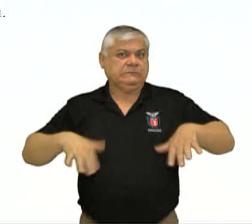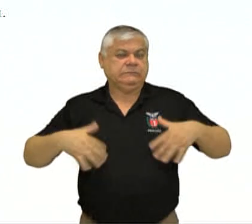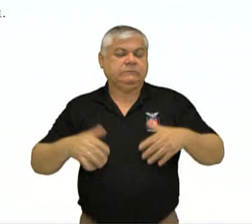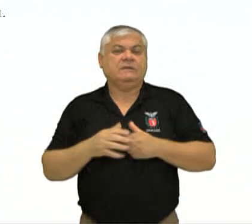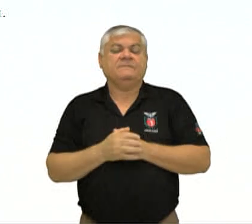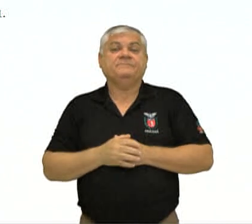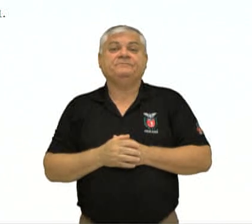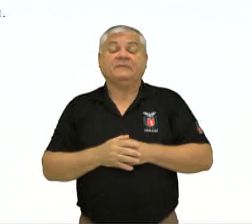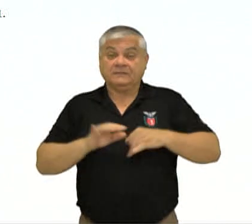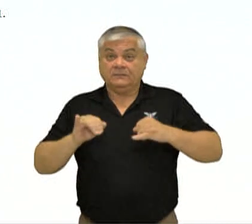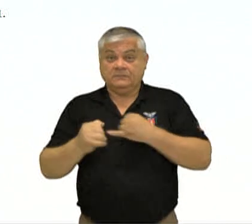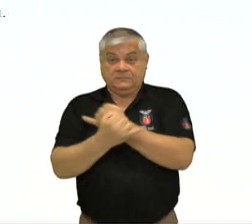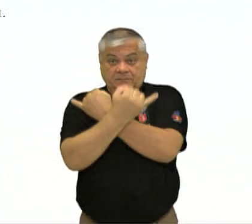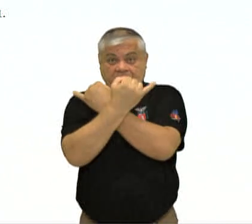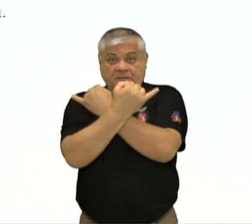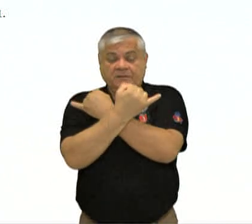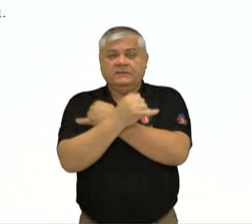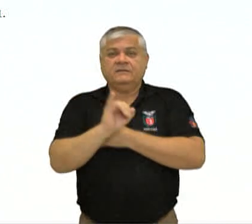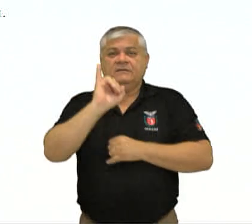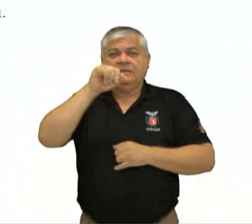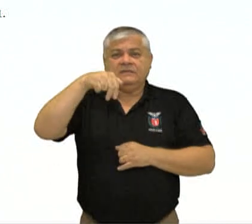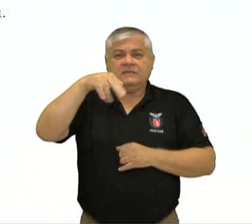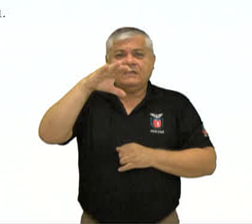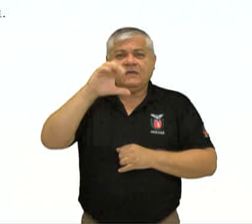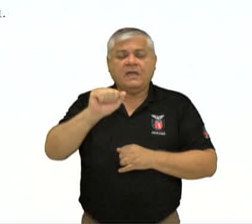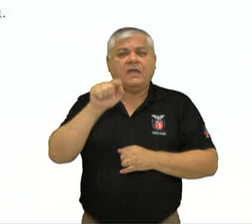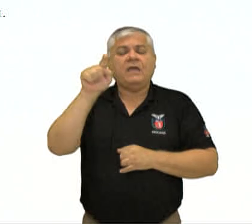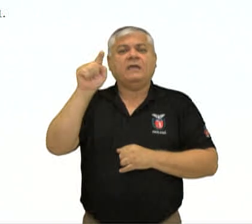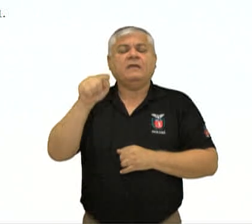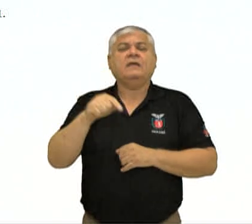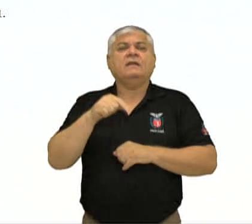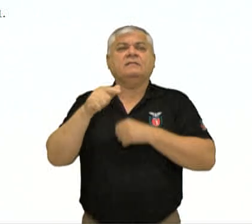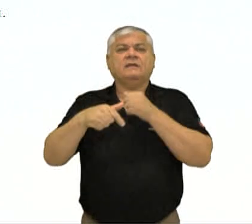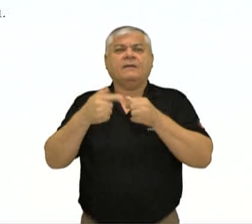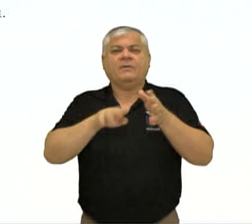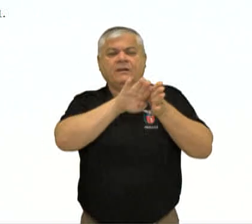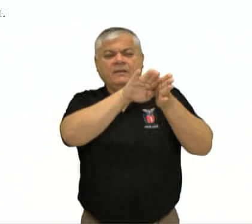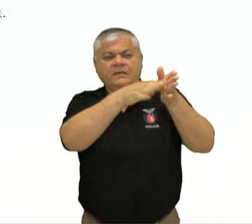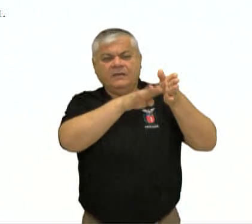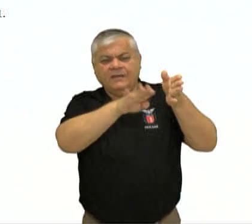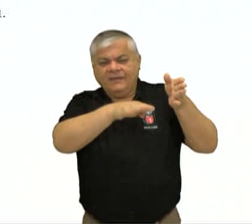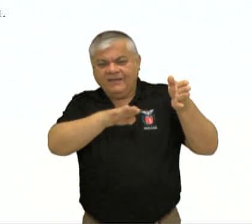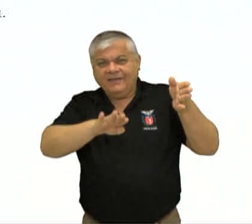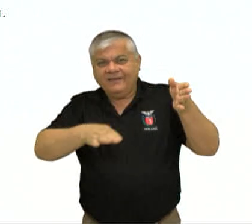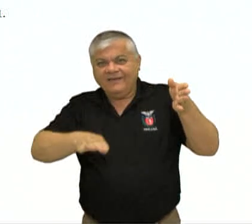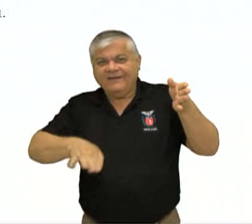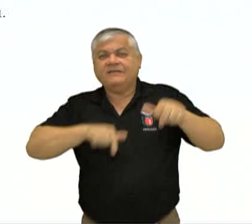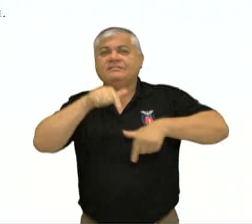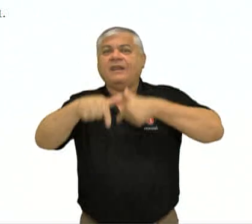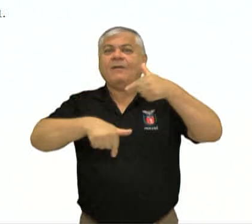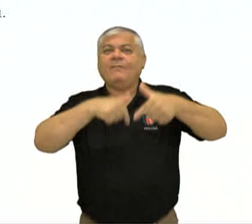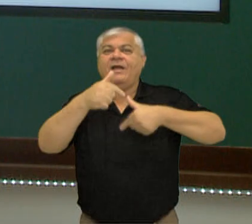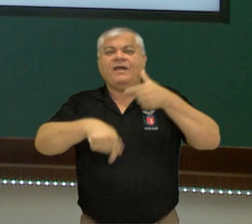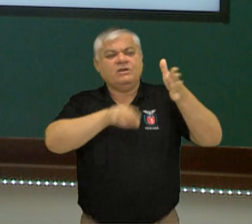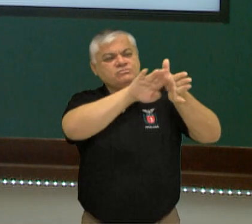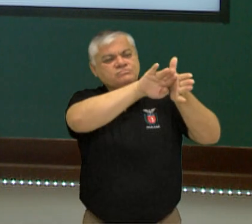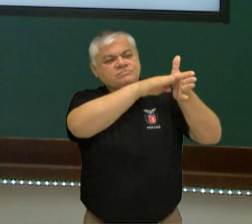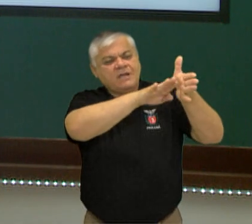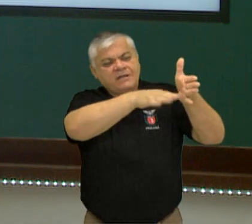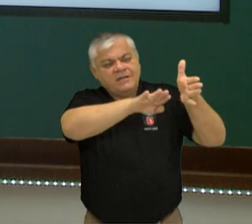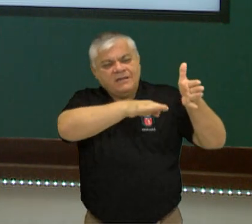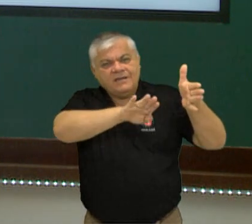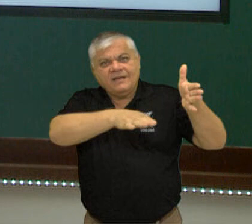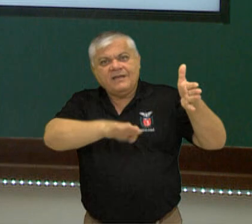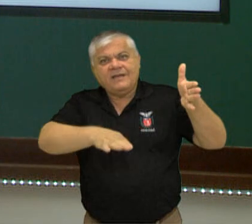Os incas vão desenvolver um sistema de irrigação complexo e uma técnica de produção agrícola em